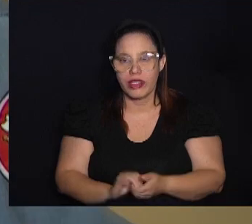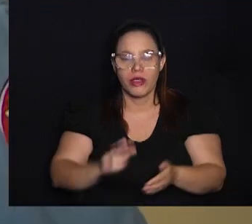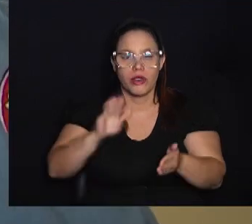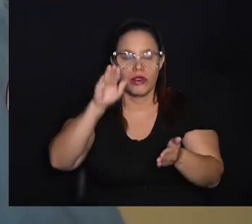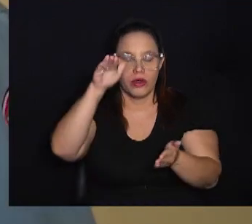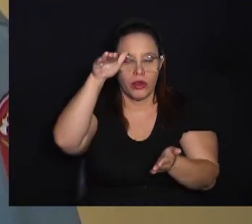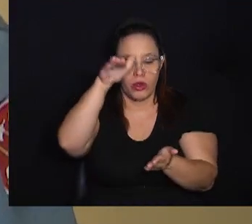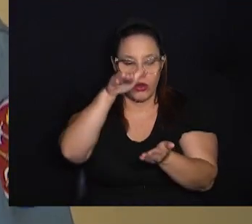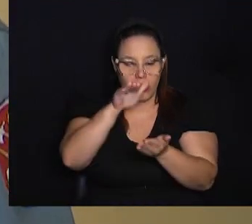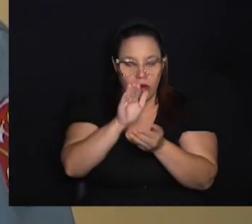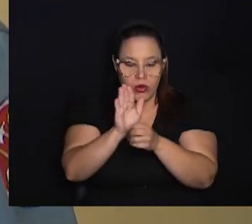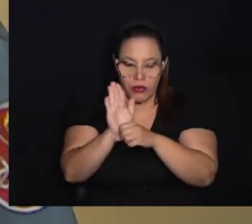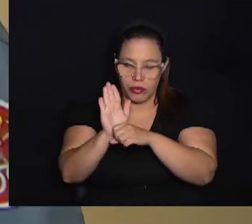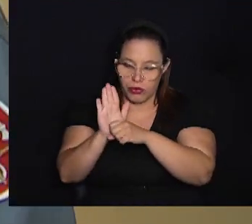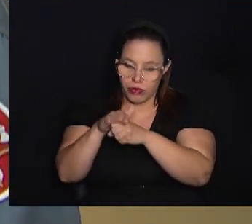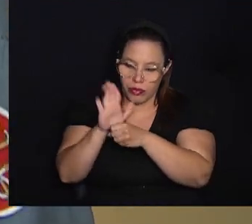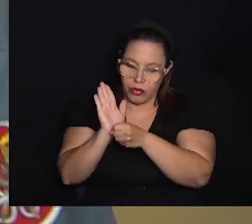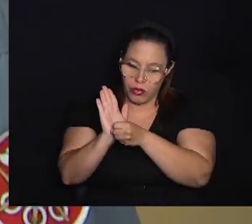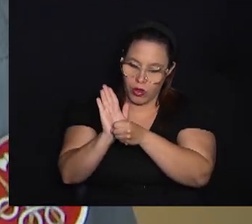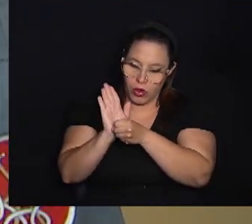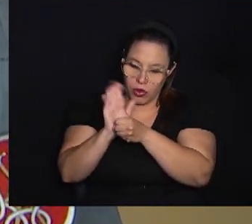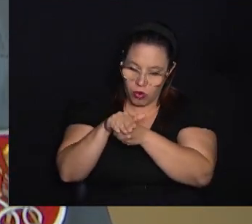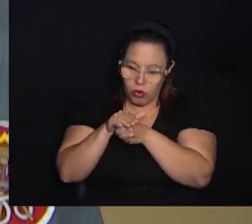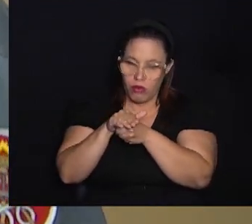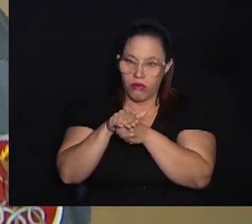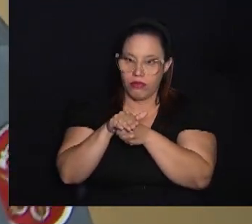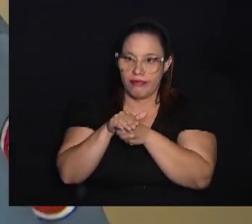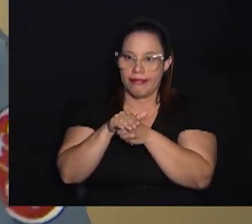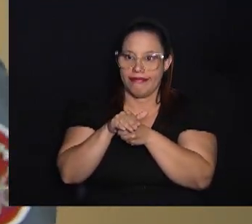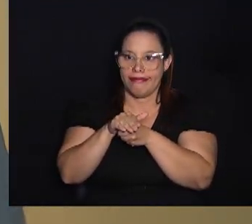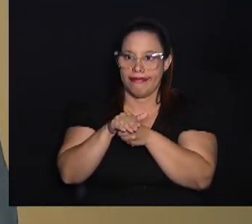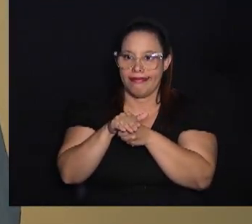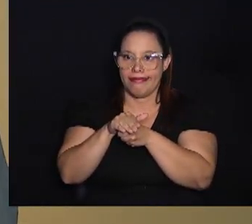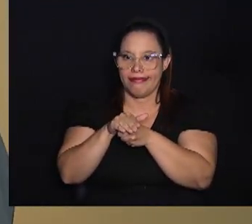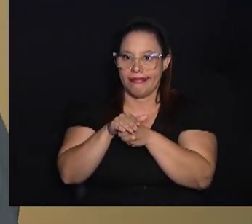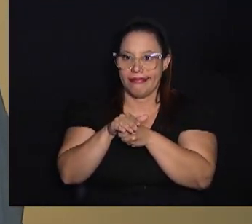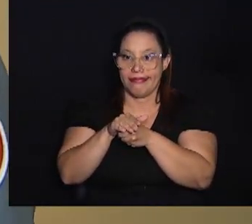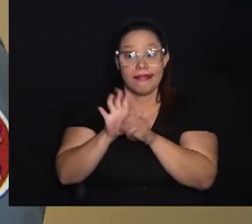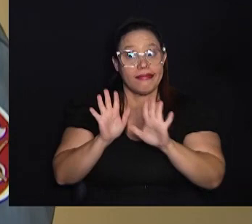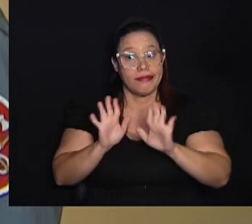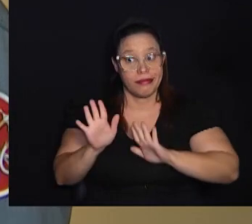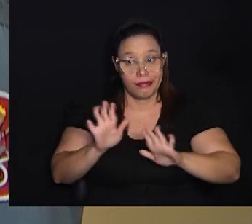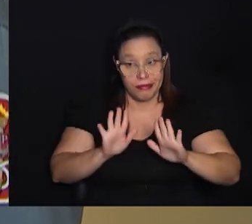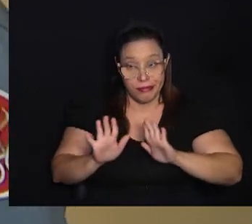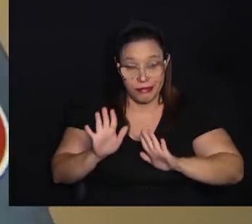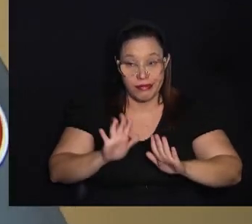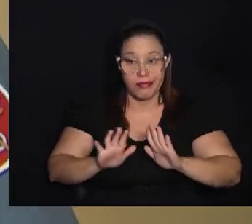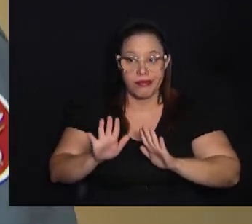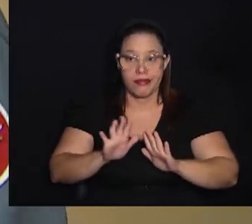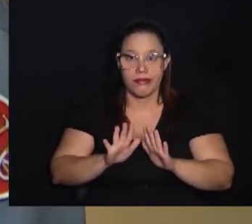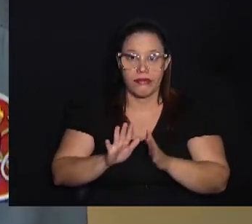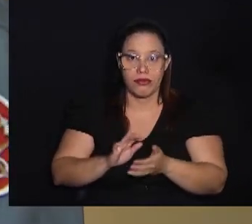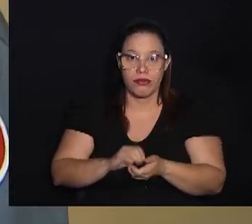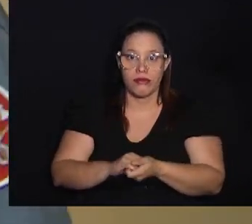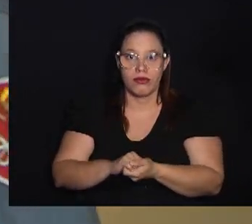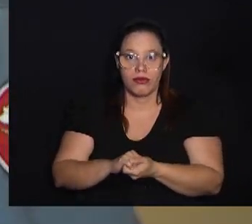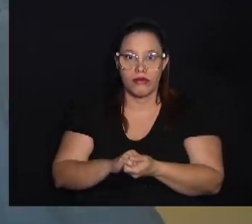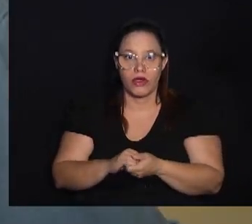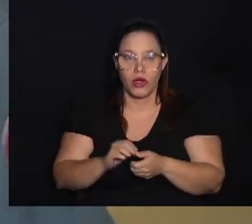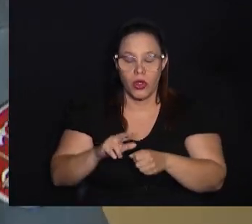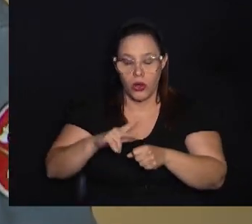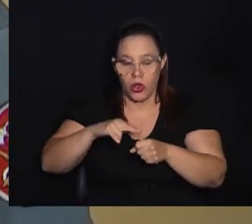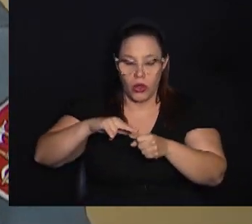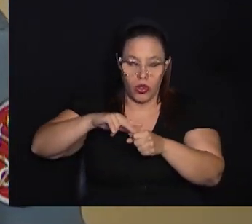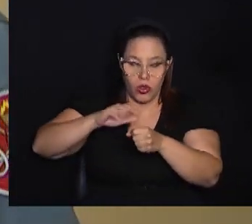fechada também, porque a criança engatinhando, ela pode pegar lá e acontecer um incidente também, de pegar e cair